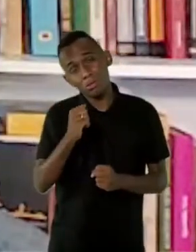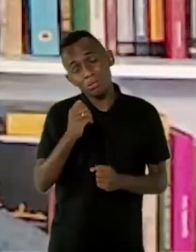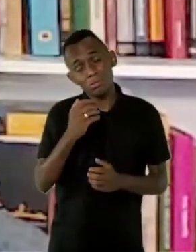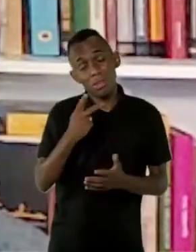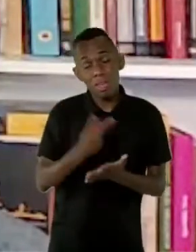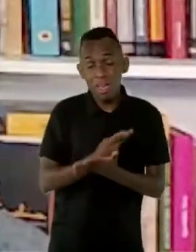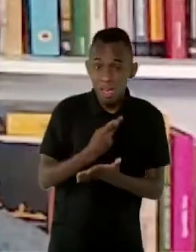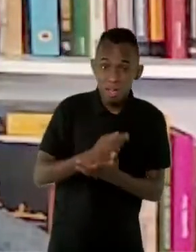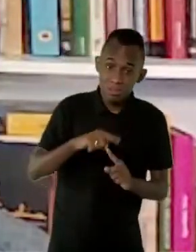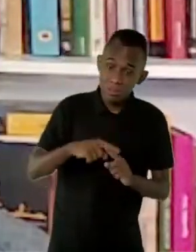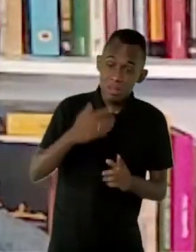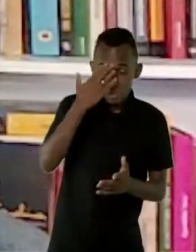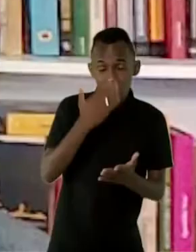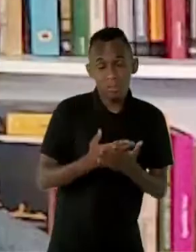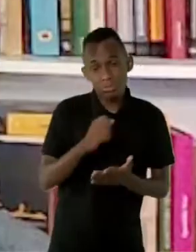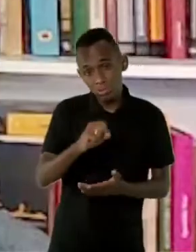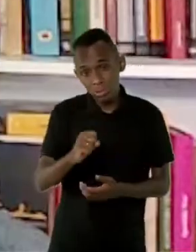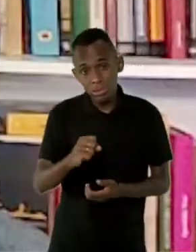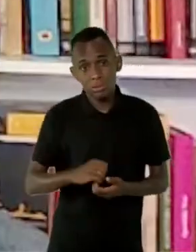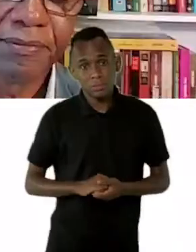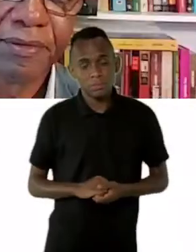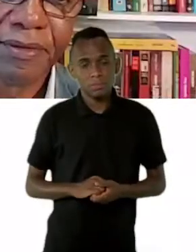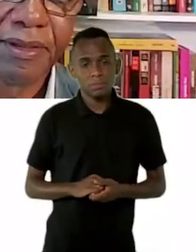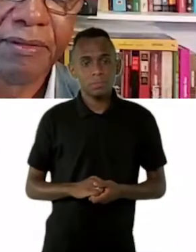ler algum deles, Tom? Li